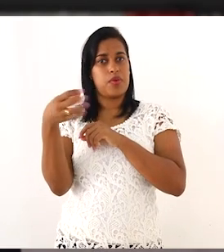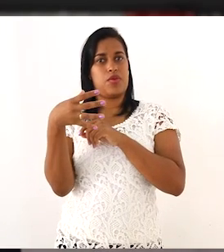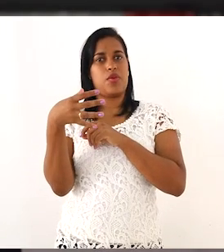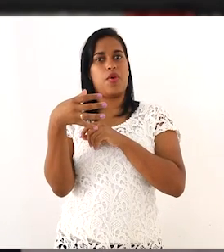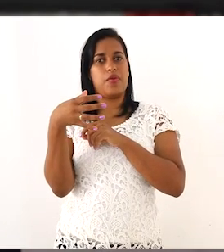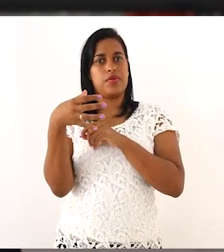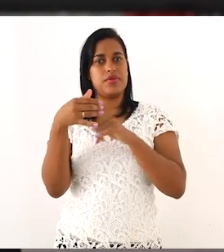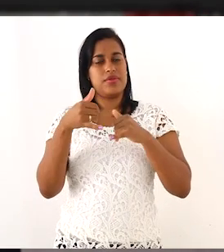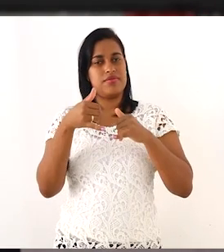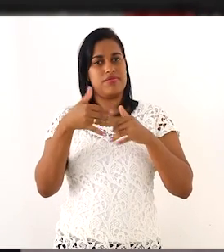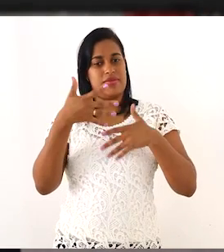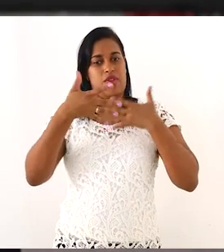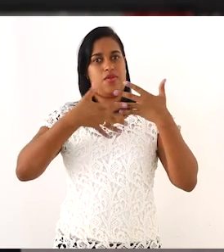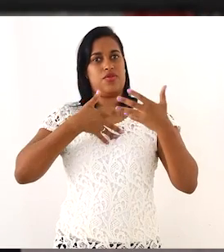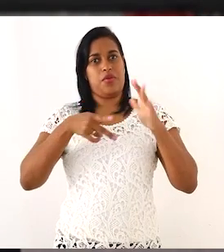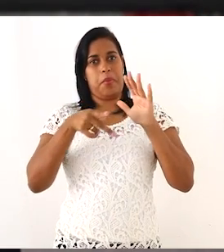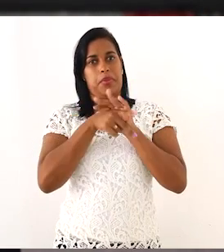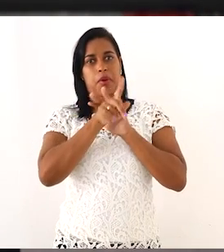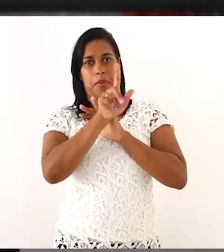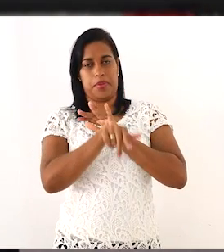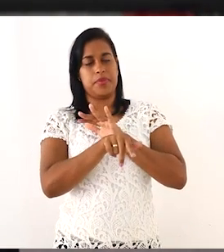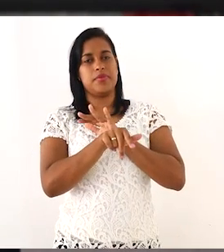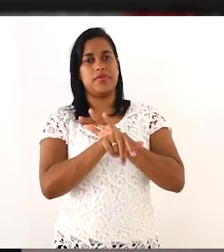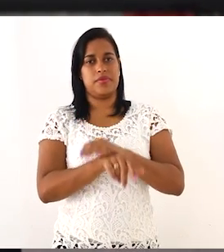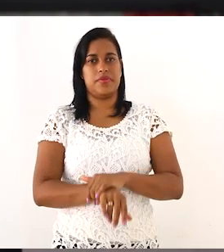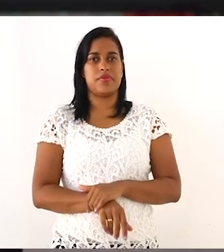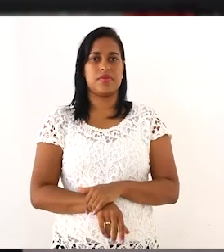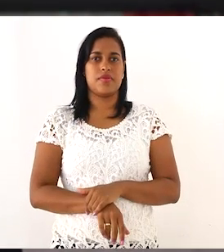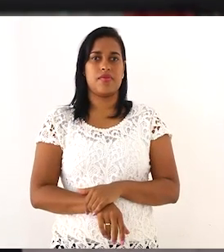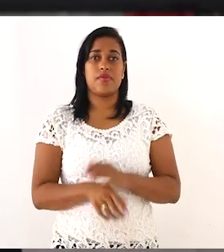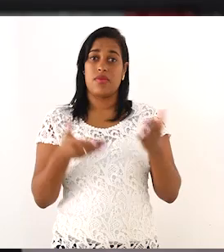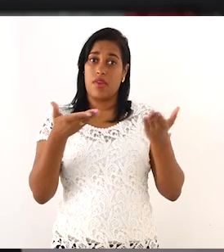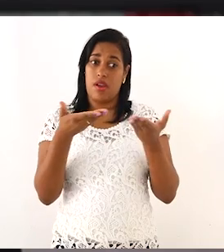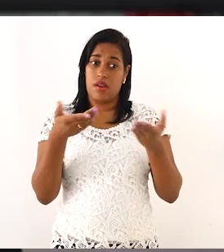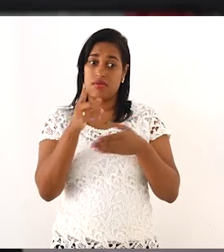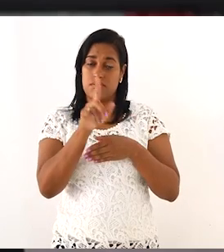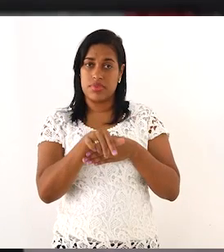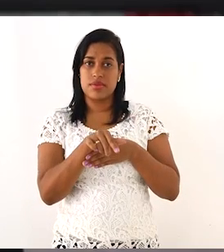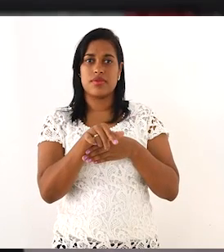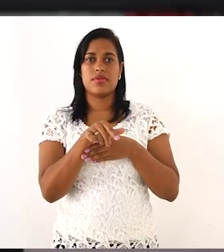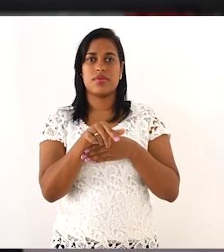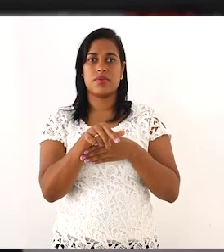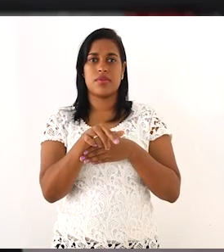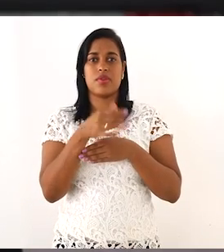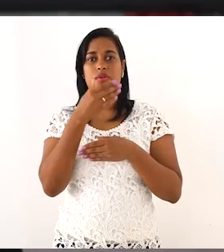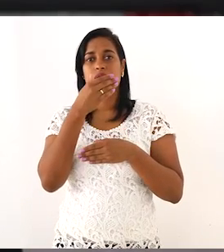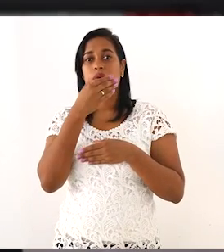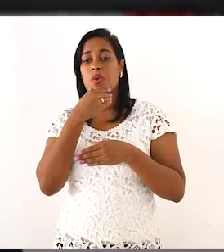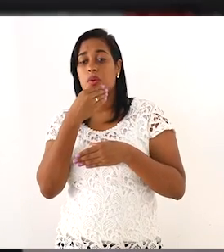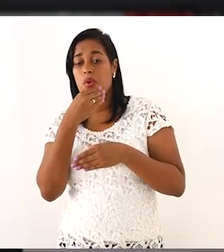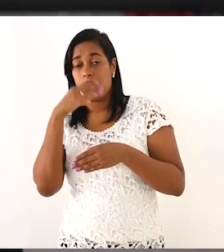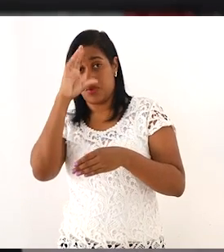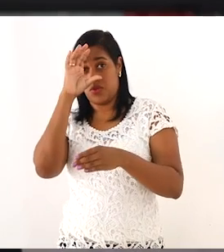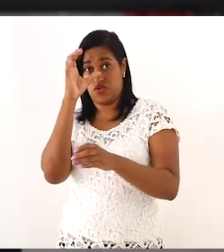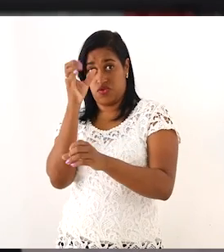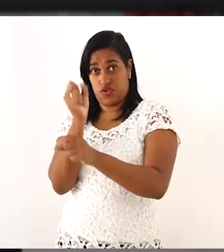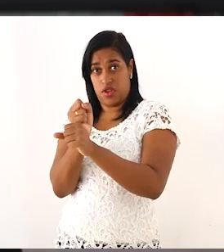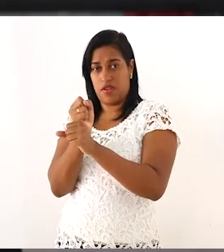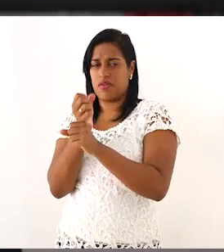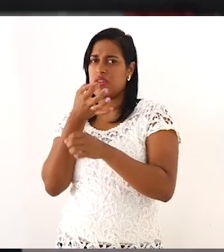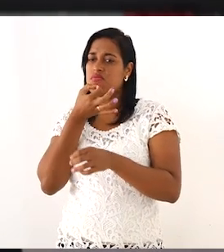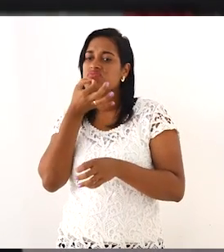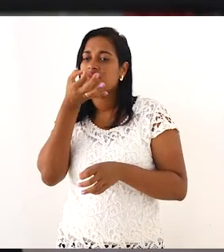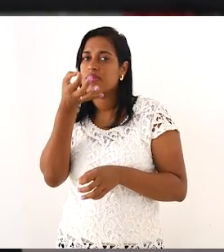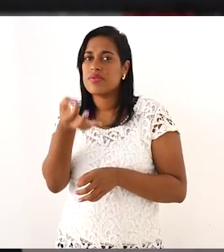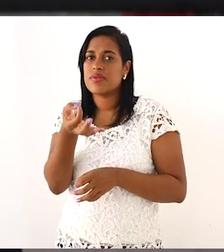de autoestima para ele. Esse momento ocorre quando o personagem do George Clooney, ele